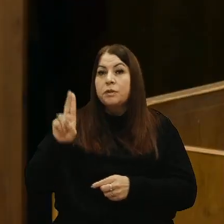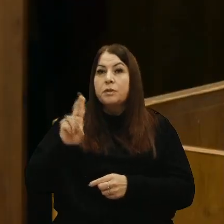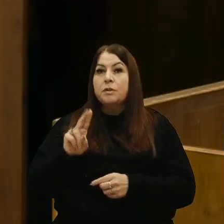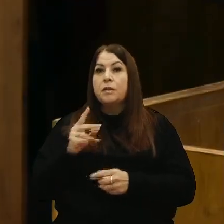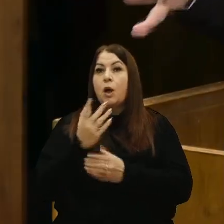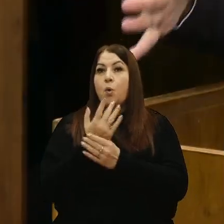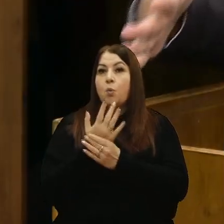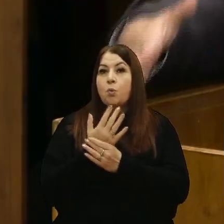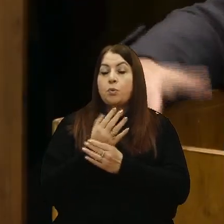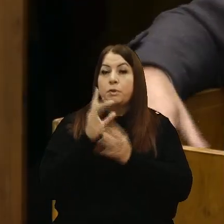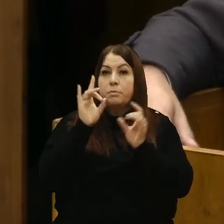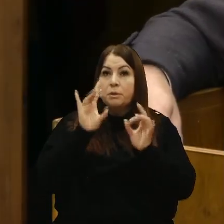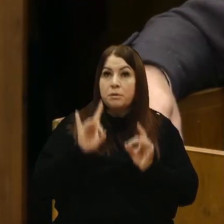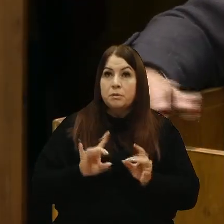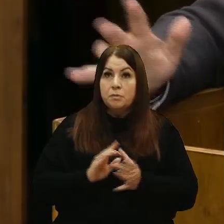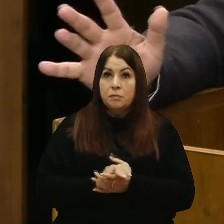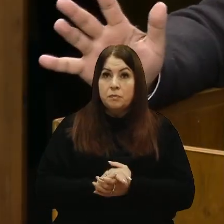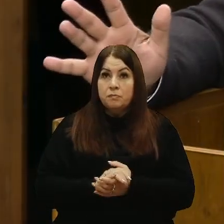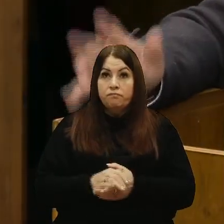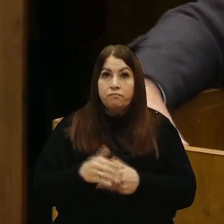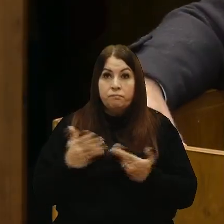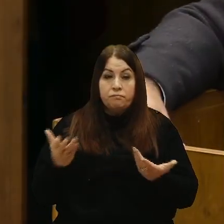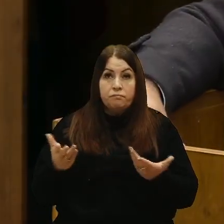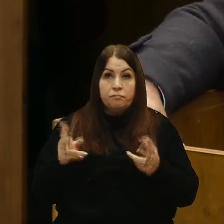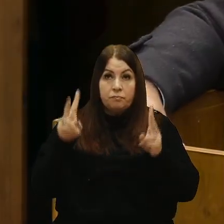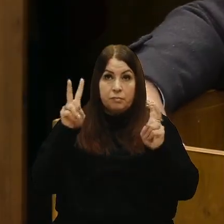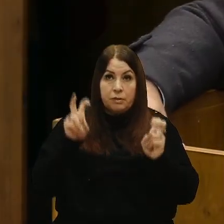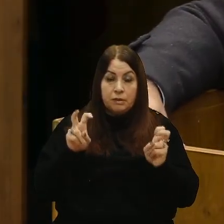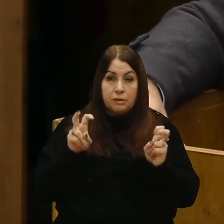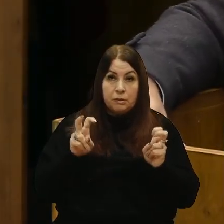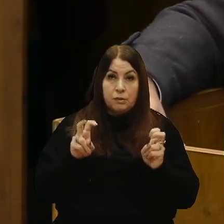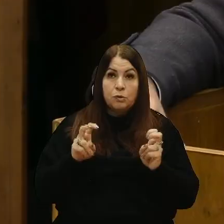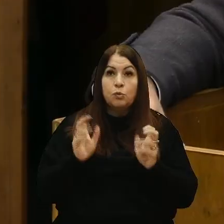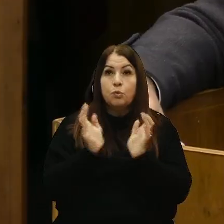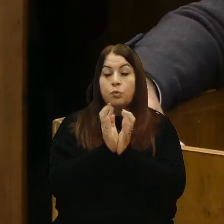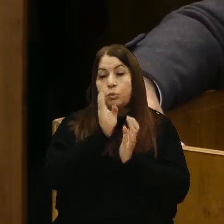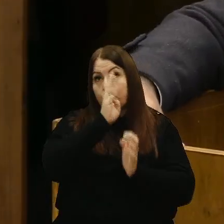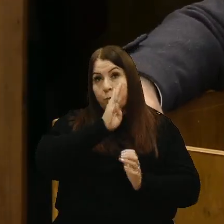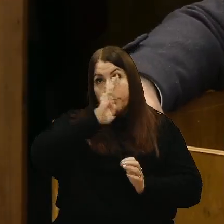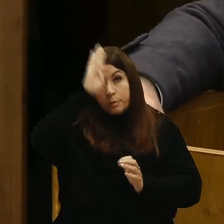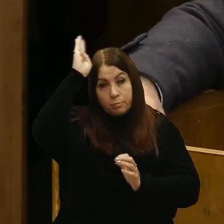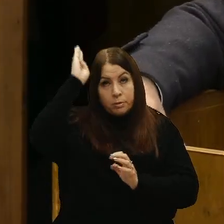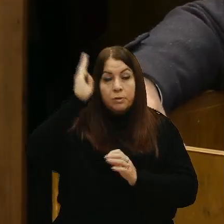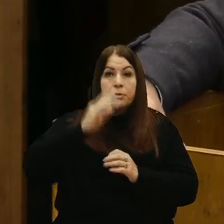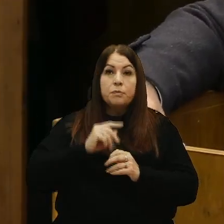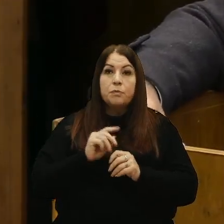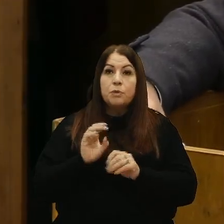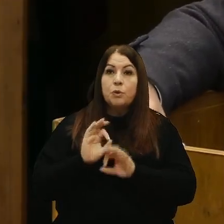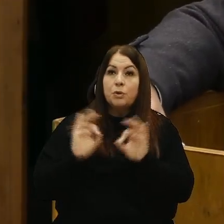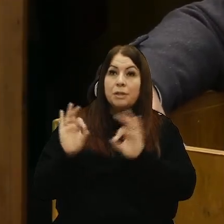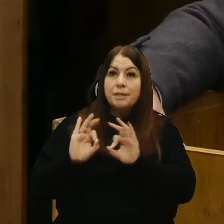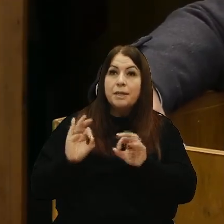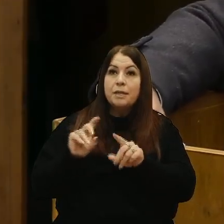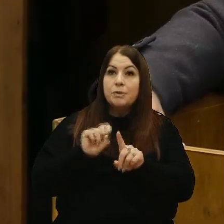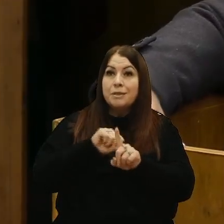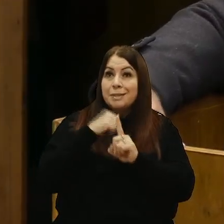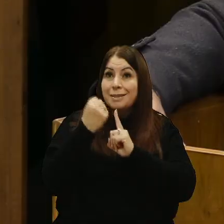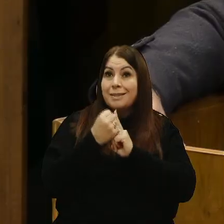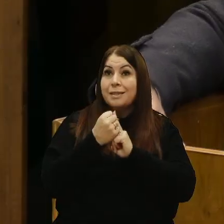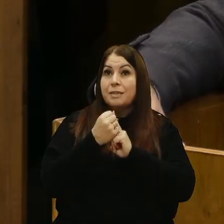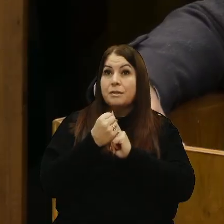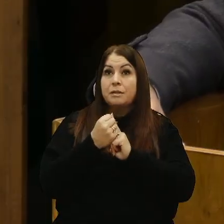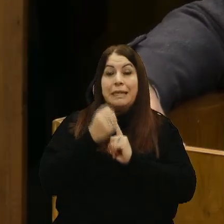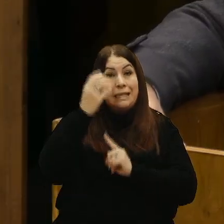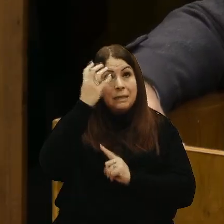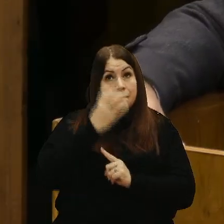URGS, especialistas nesse tema. O Corpo de Bombeiros, as organizações da sociedade civil que são